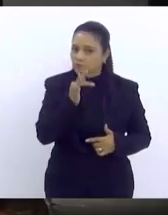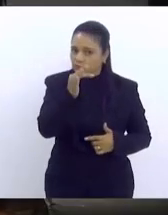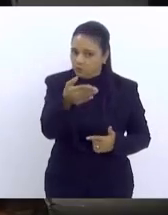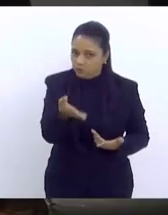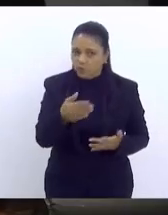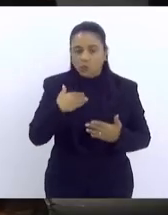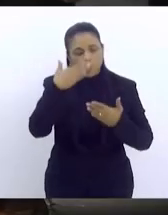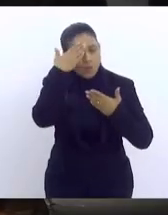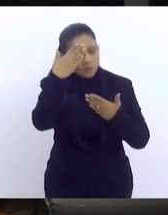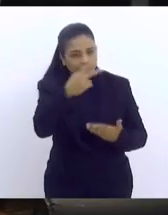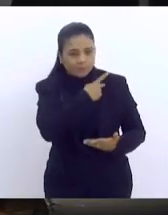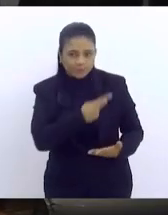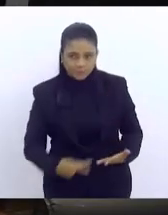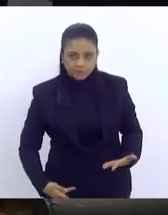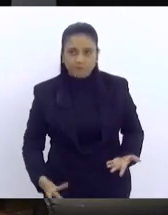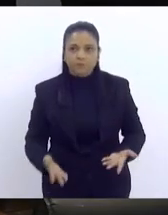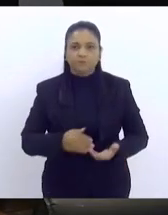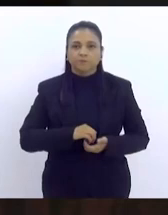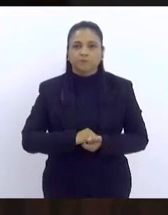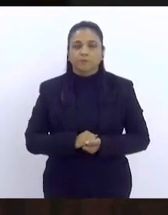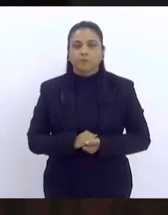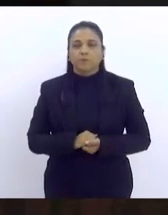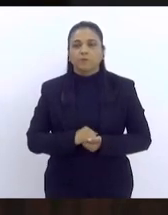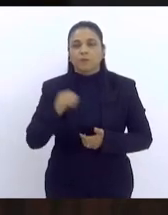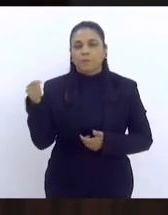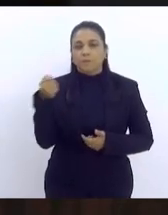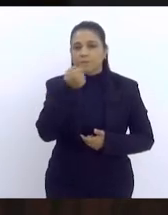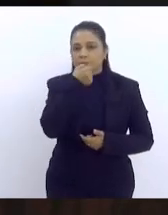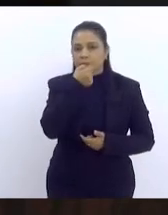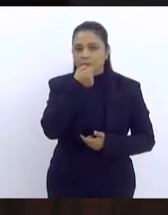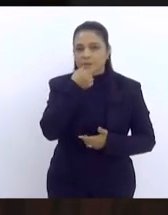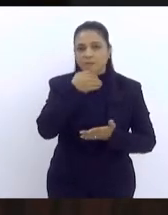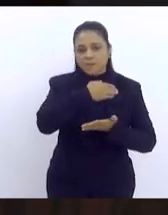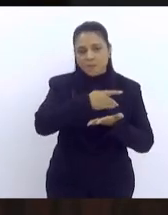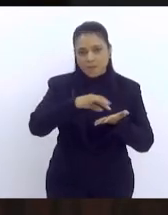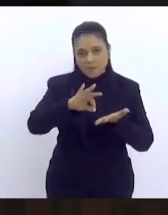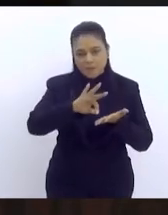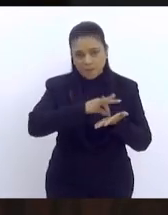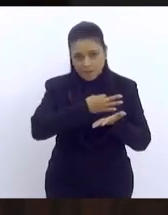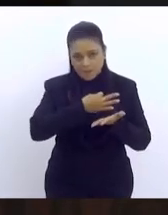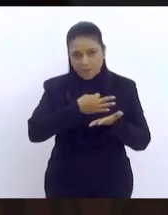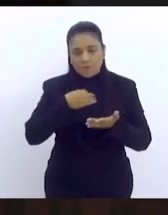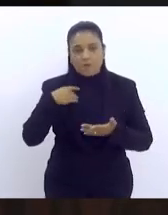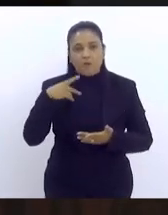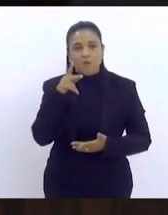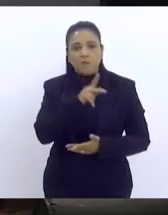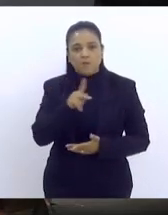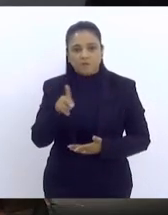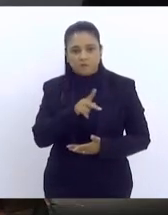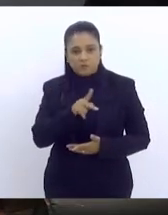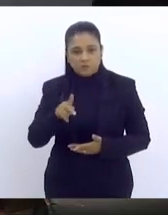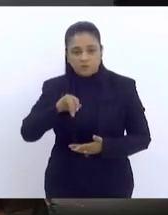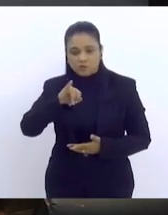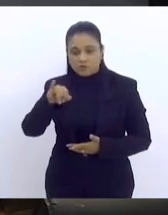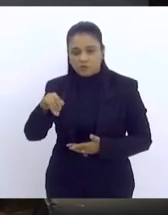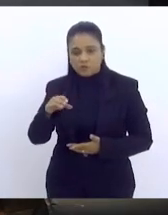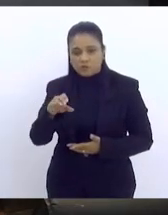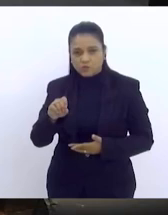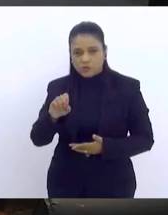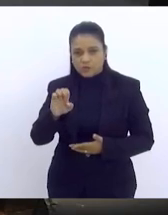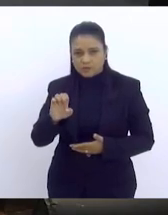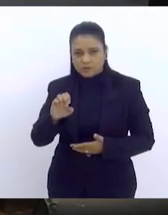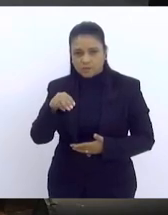presidente próximo a dois escrito é o nome Deputado Professor Josimar que dispõe de 10